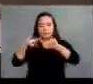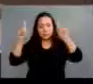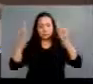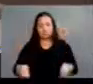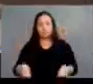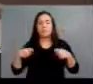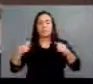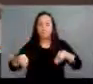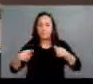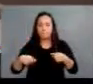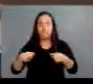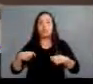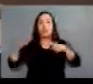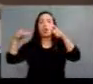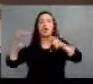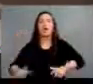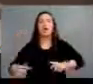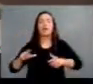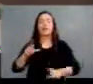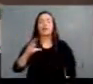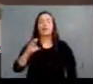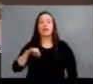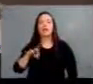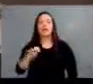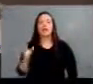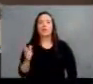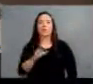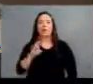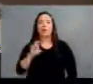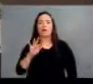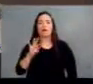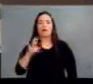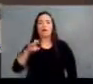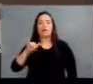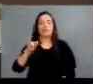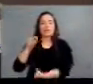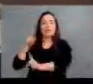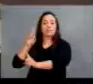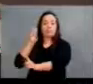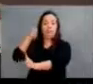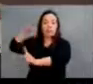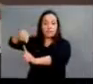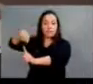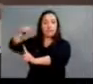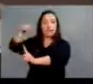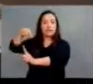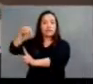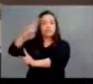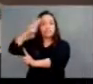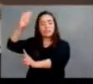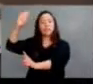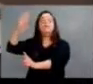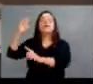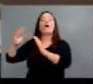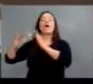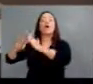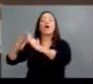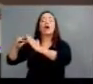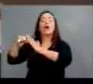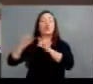de instalação de centros de referência da cidadania LGBT, para que a população